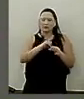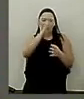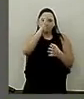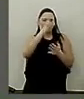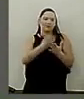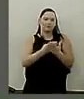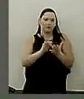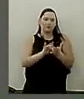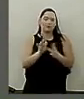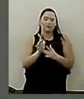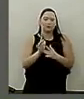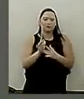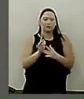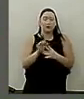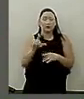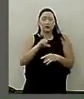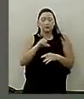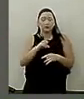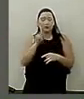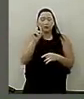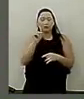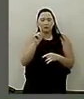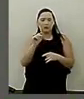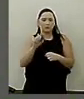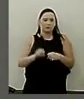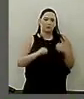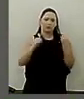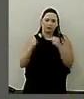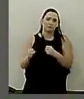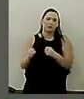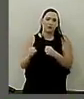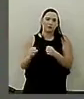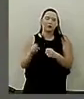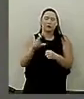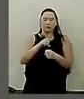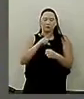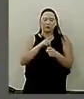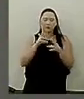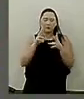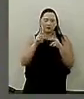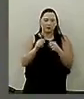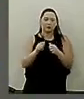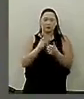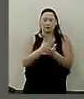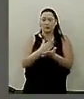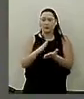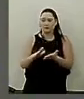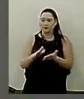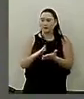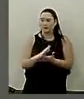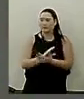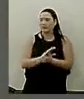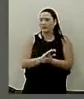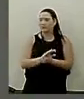nele. Ele tem o poder e o controle nas mãos. Deixa eu terminar.